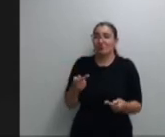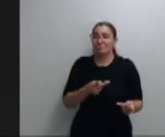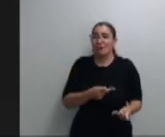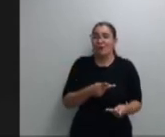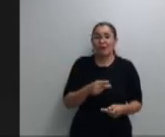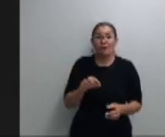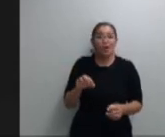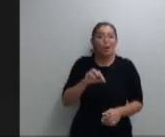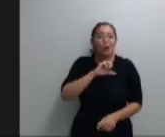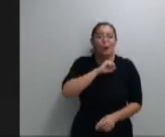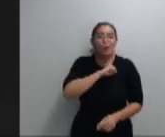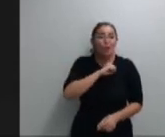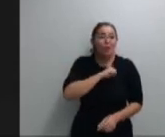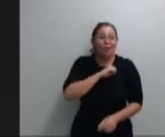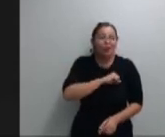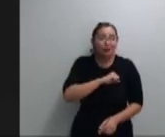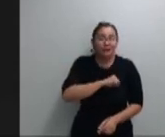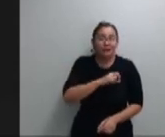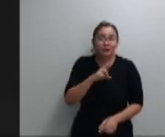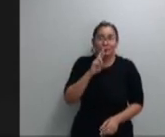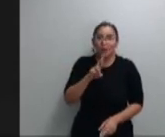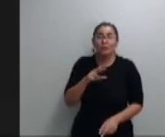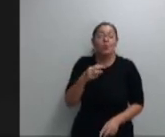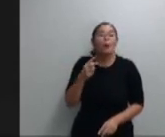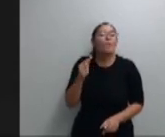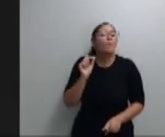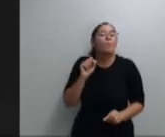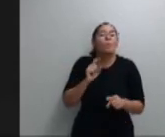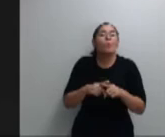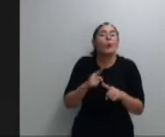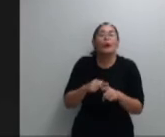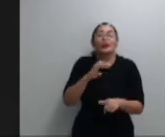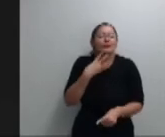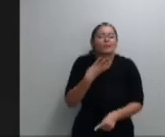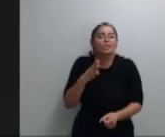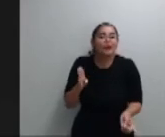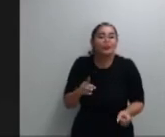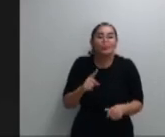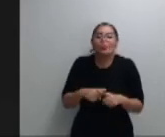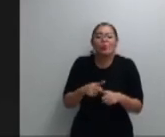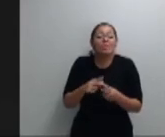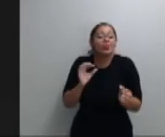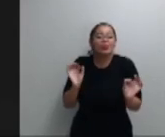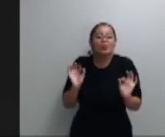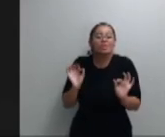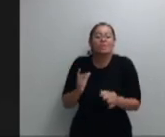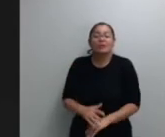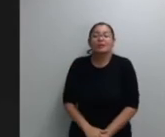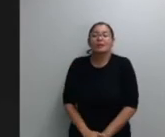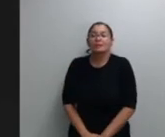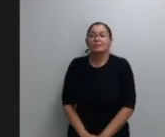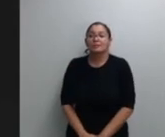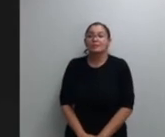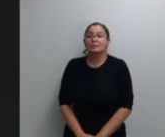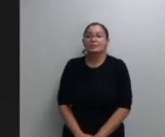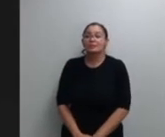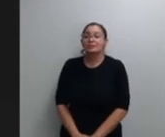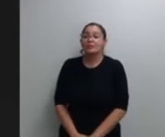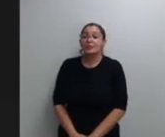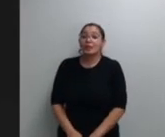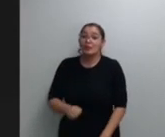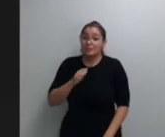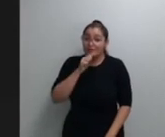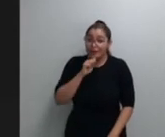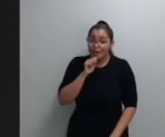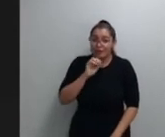classificação. Por que só há quatro impetrantes, Excelência? Por que só há quatro impetrantes, Excelência? E ainda de forma